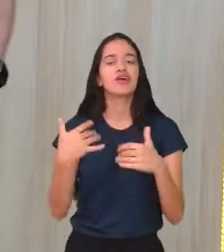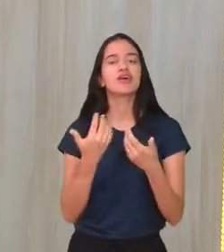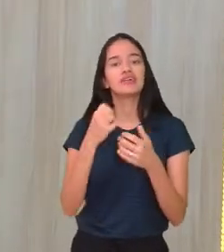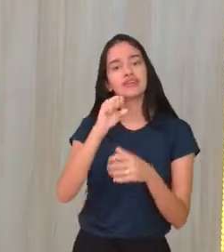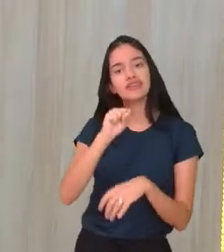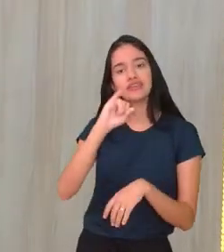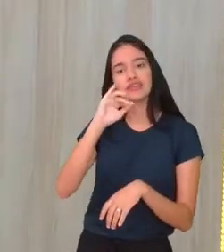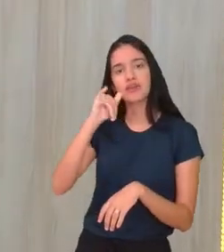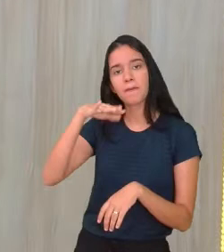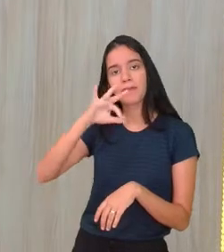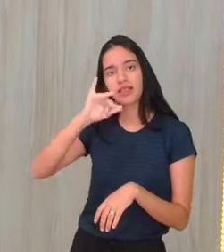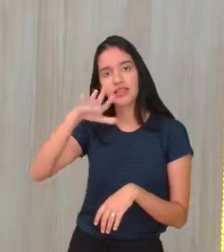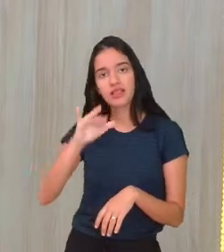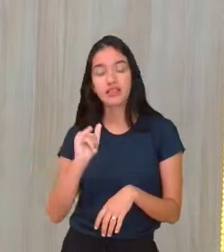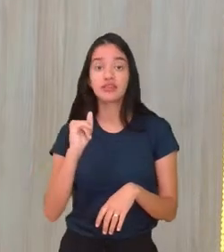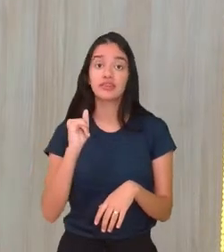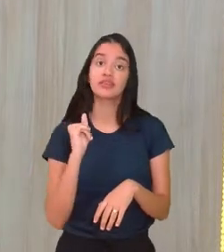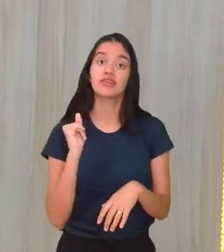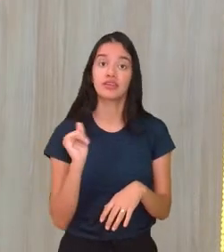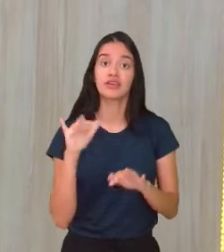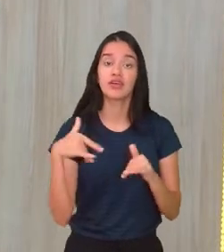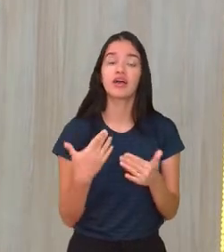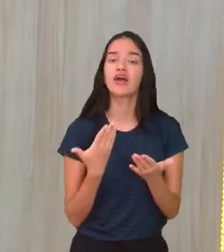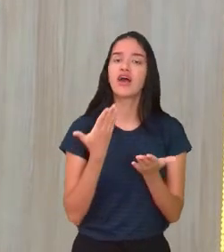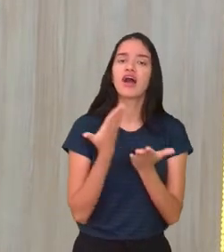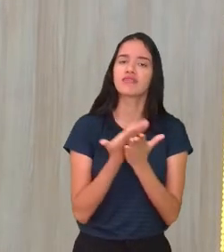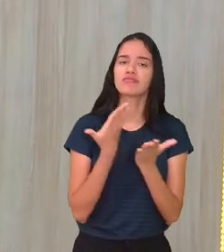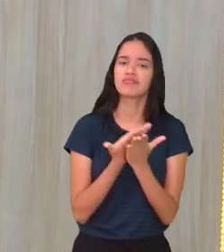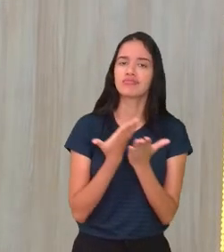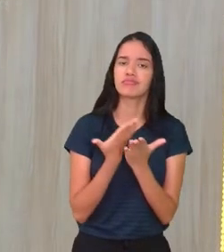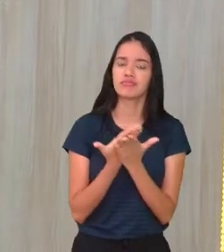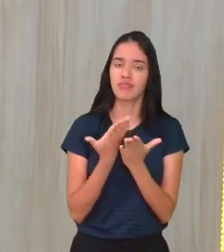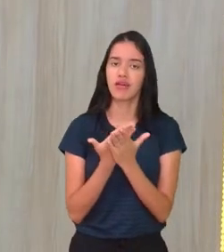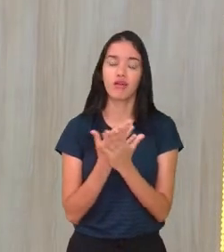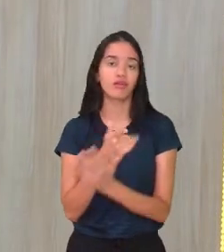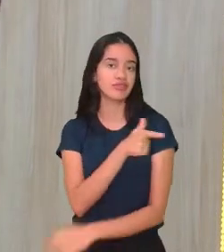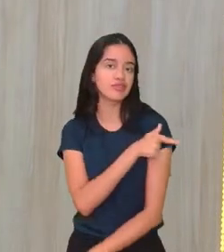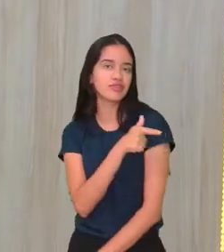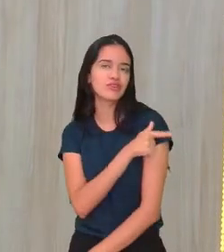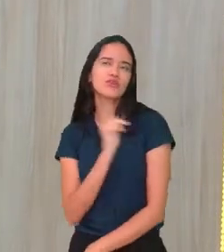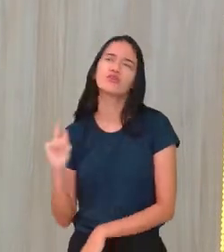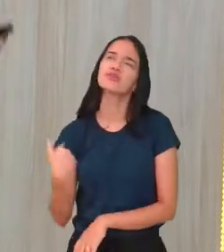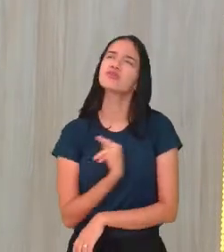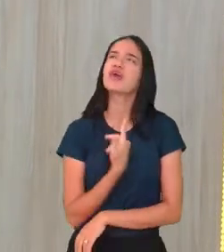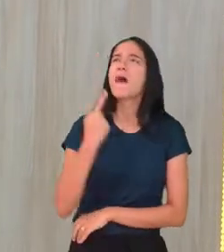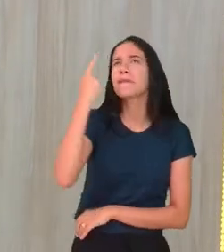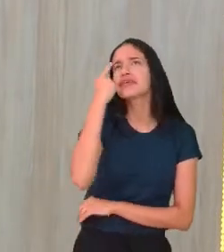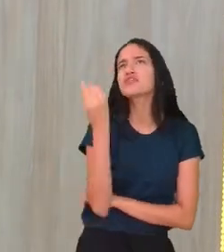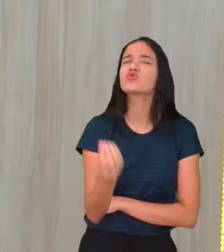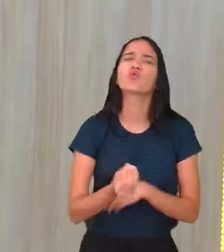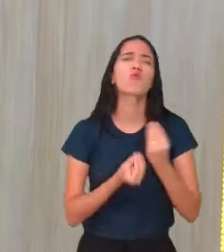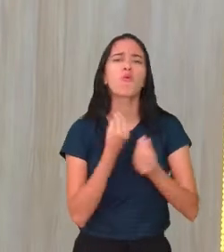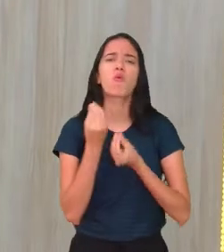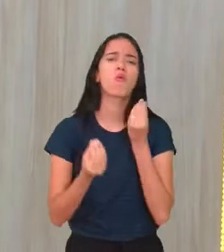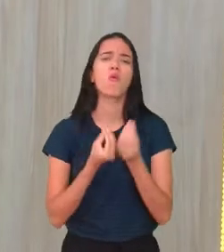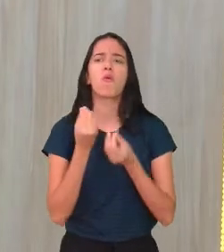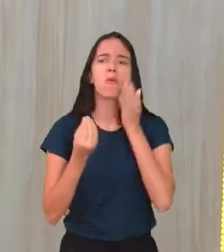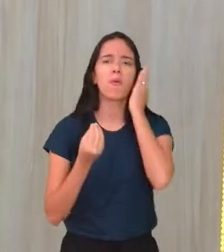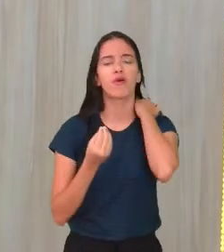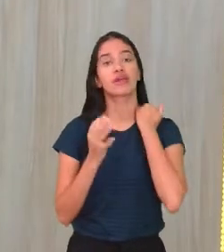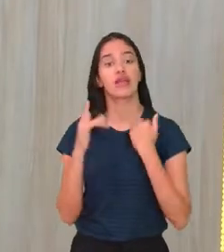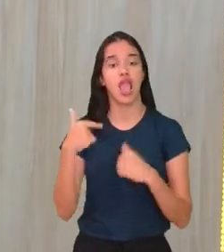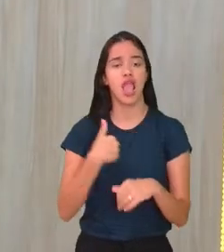simetria de reflexão na sua aula aí para o 7º ano, e a gente fica pensando, né, professora, como é que